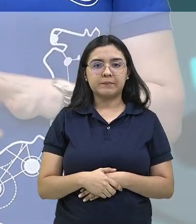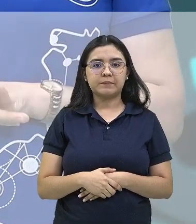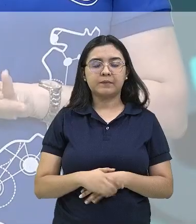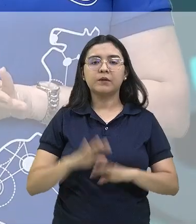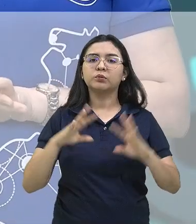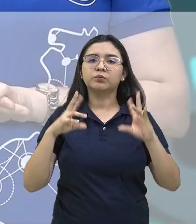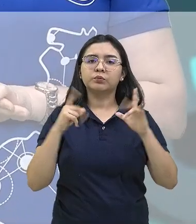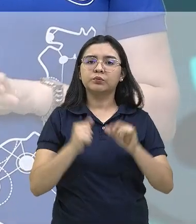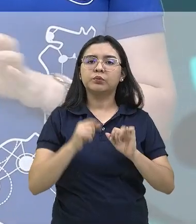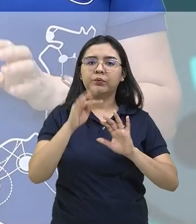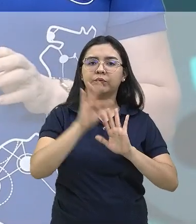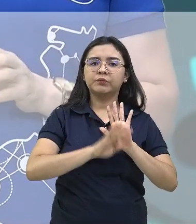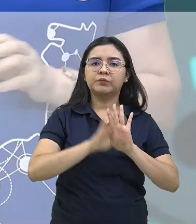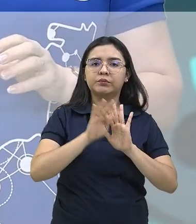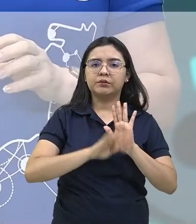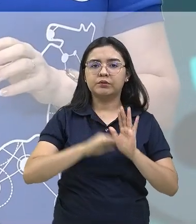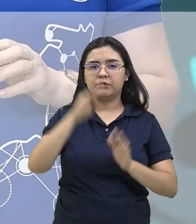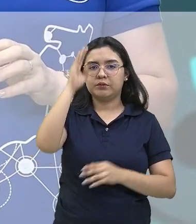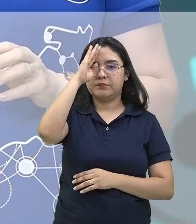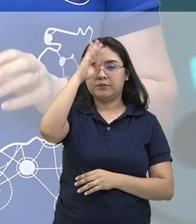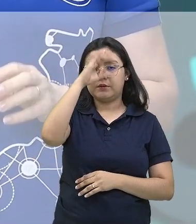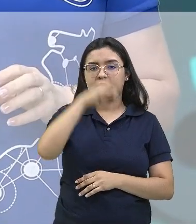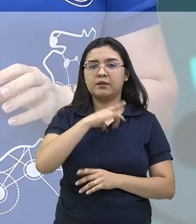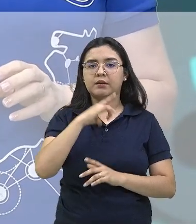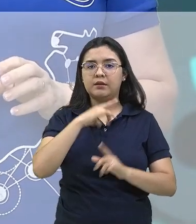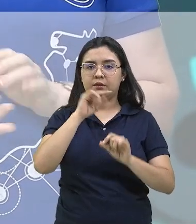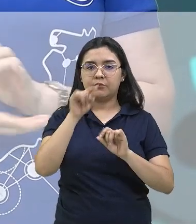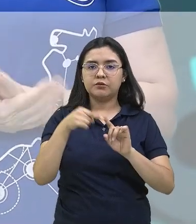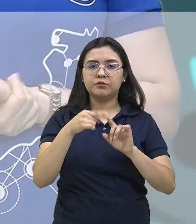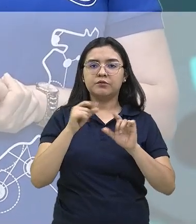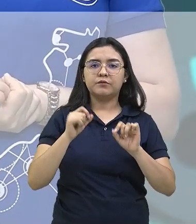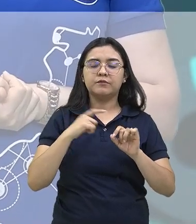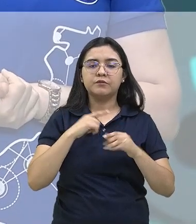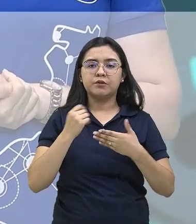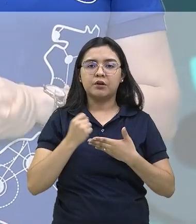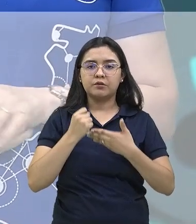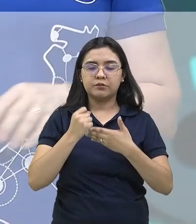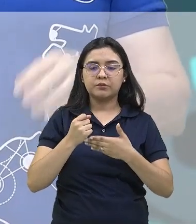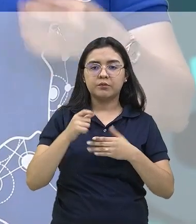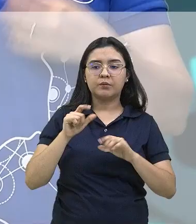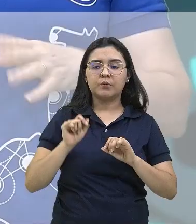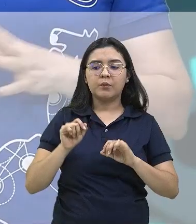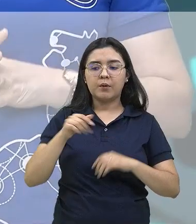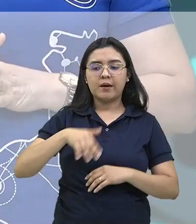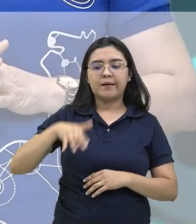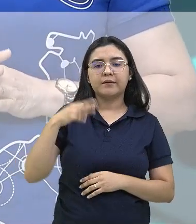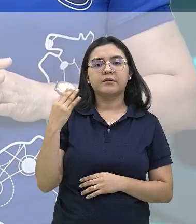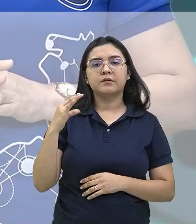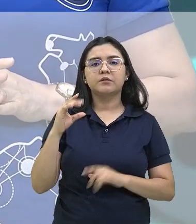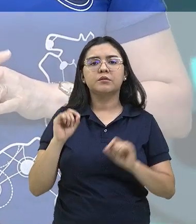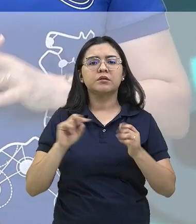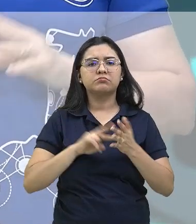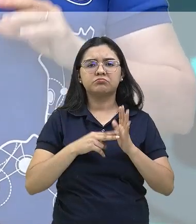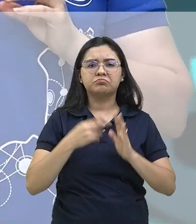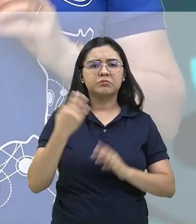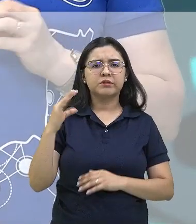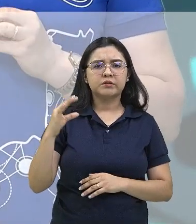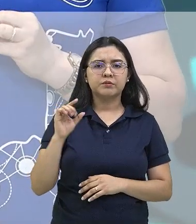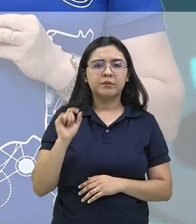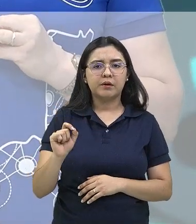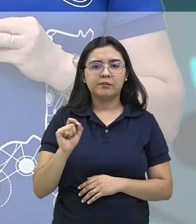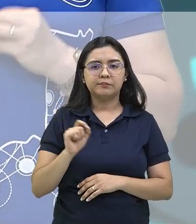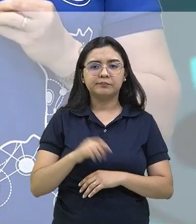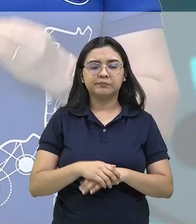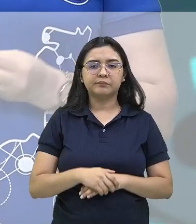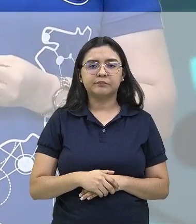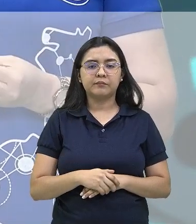todo o texto acadêmico ele tem essa finalidade de contribuir com a ciência, né? Então, o que é a ciência, né? É